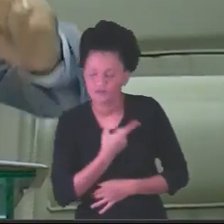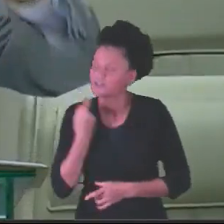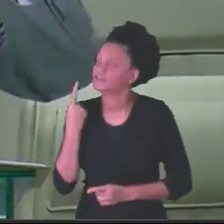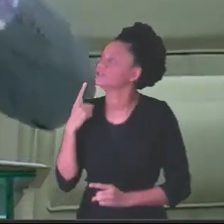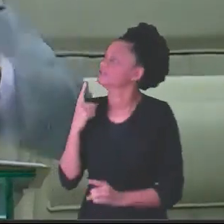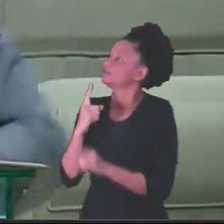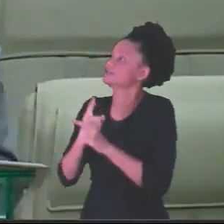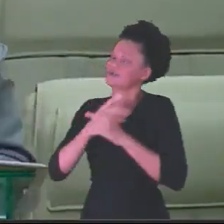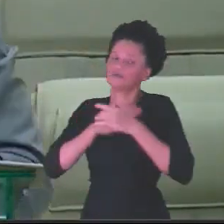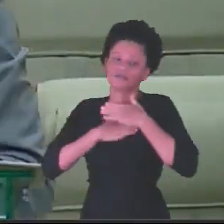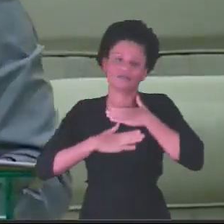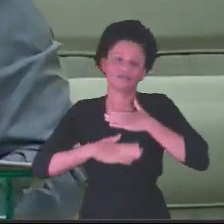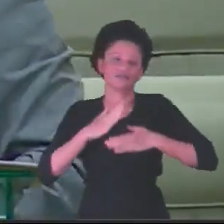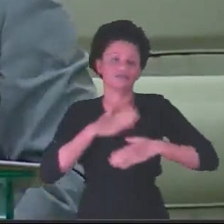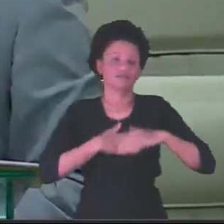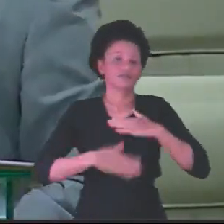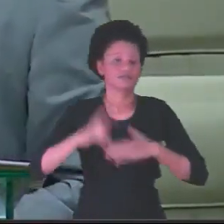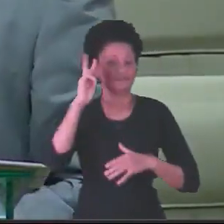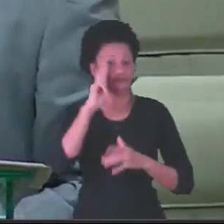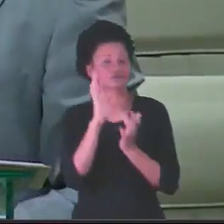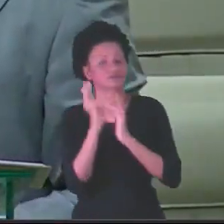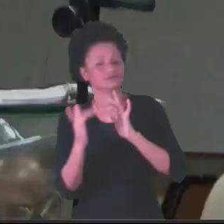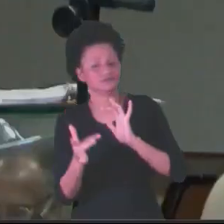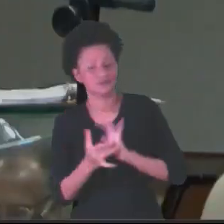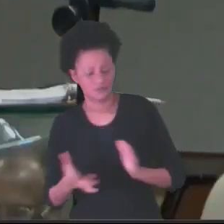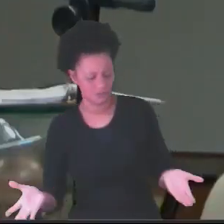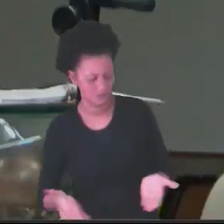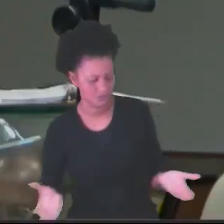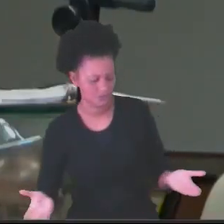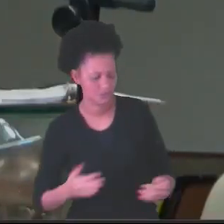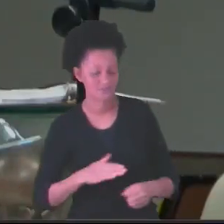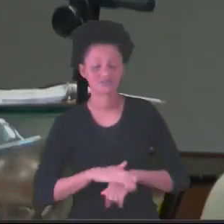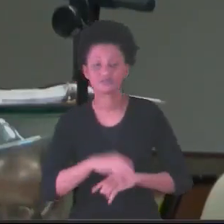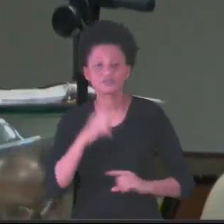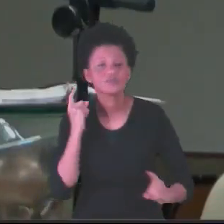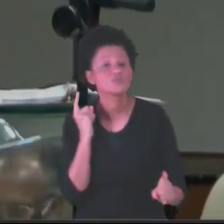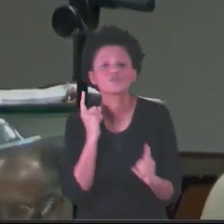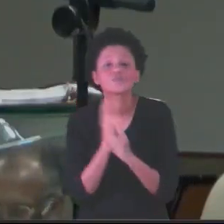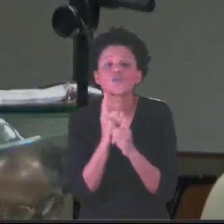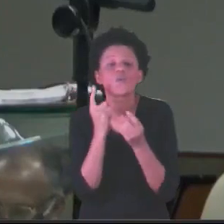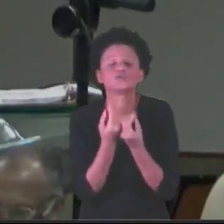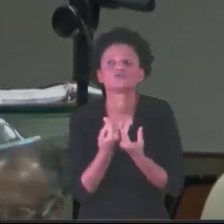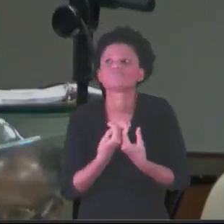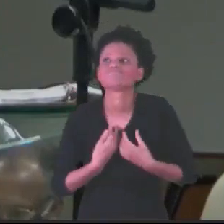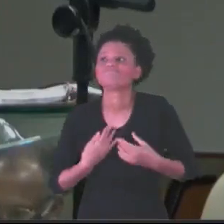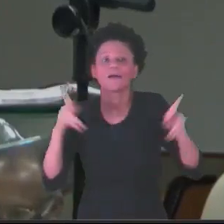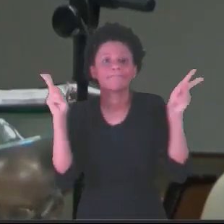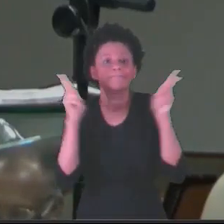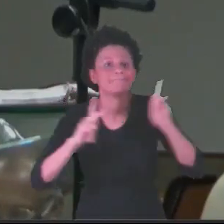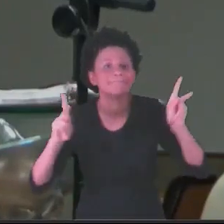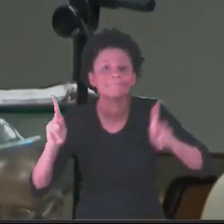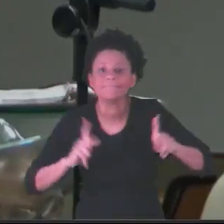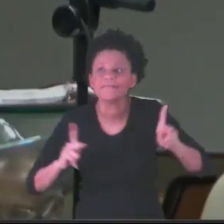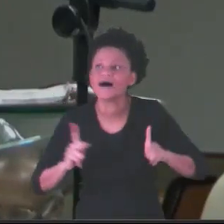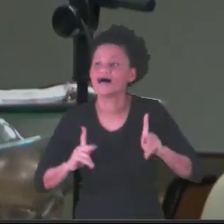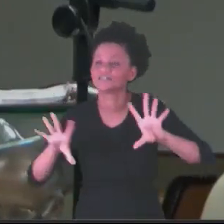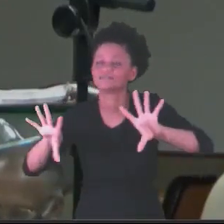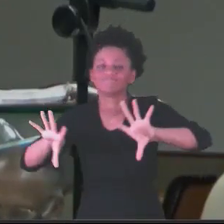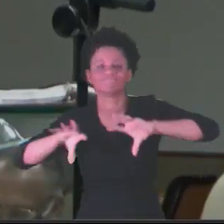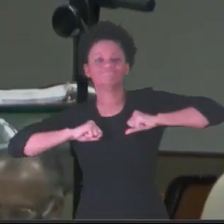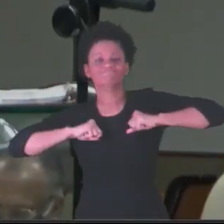descanso no senhor jesus que nesta noite você encontre a paz que excede todo entendimento